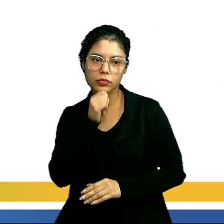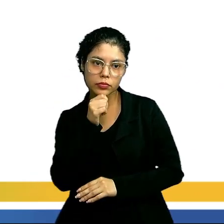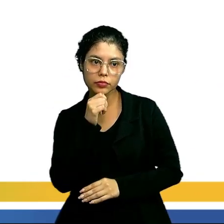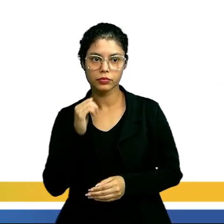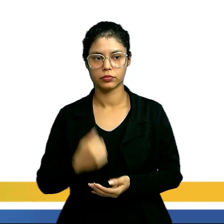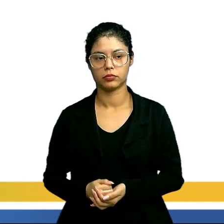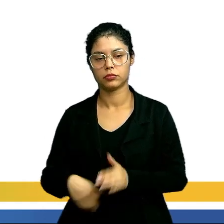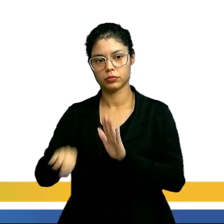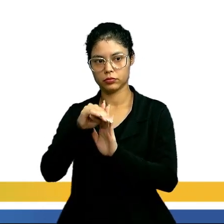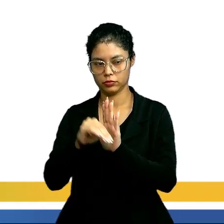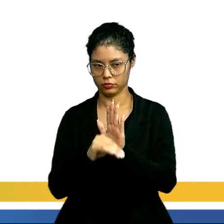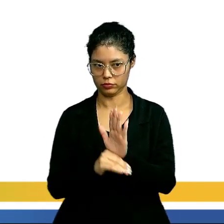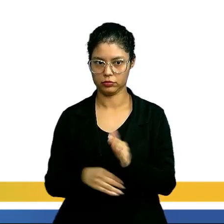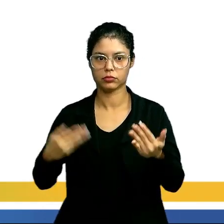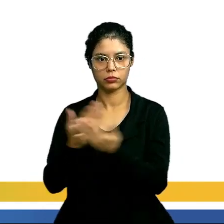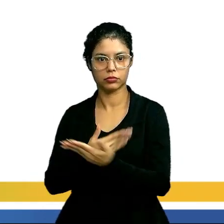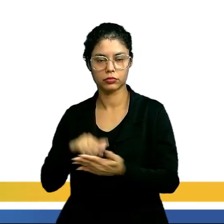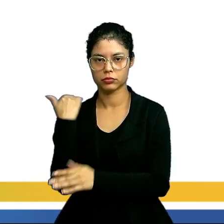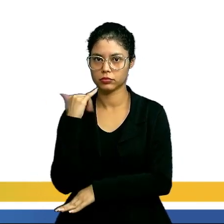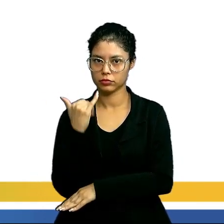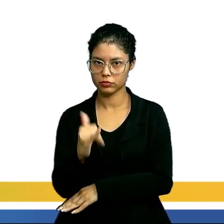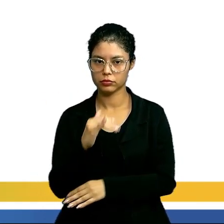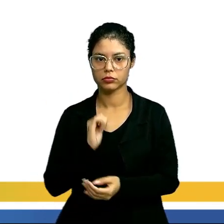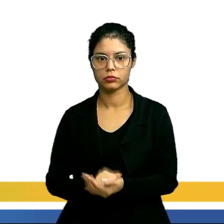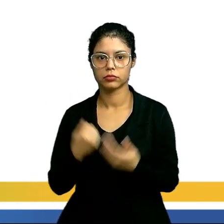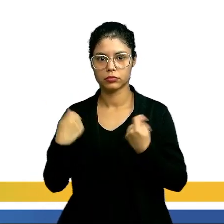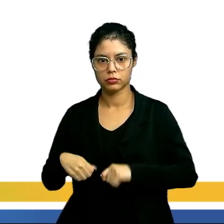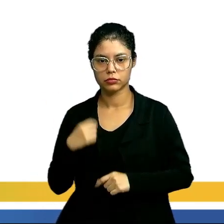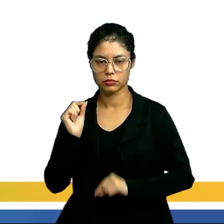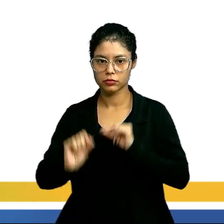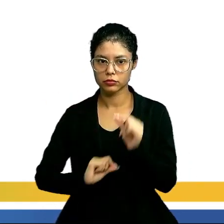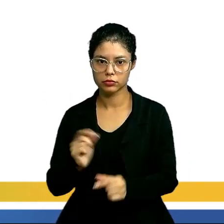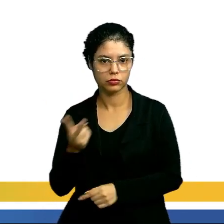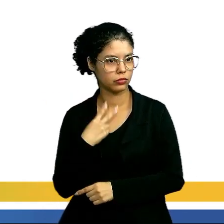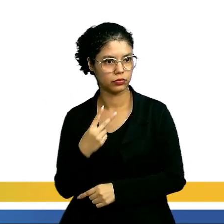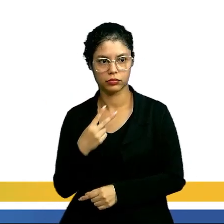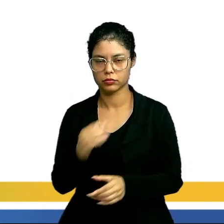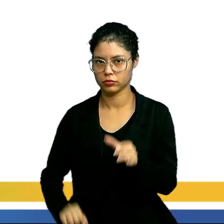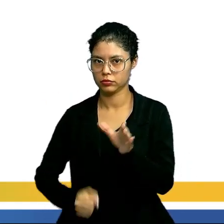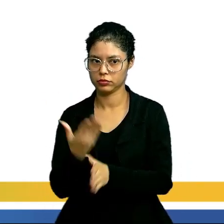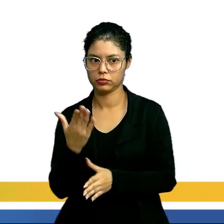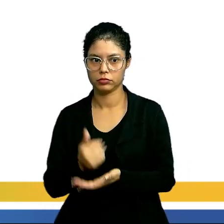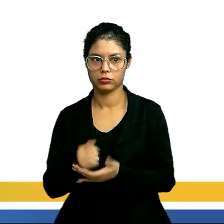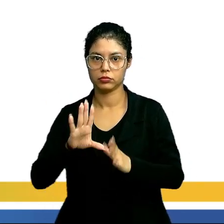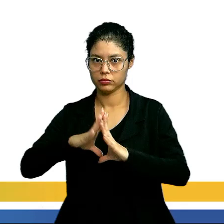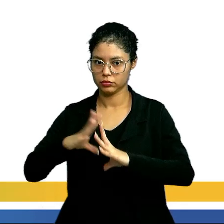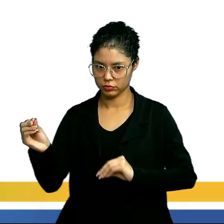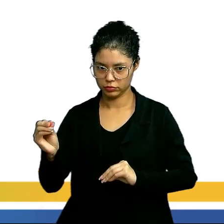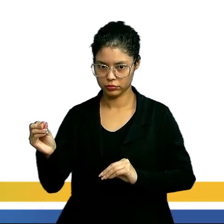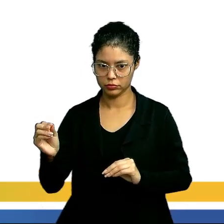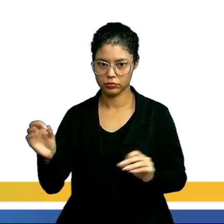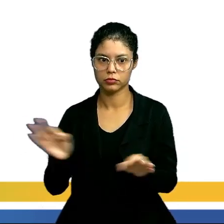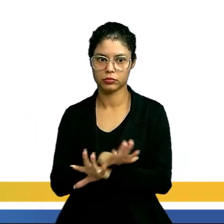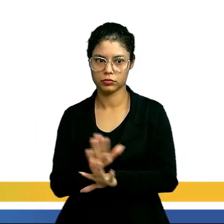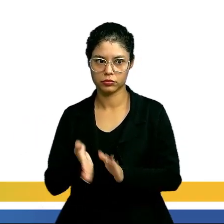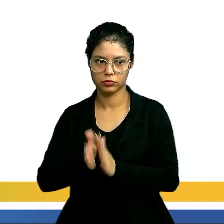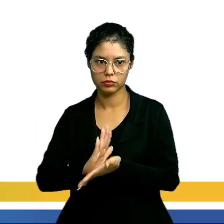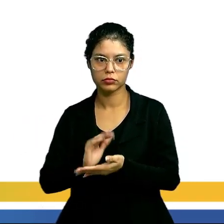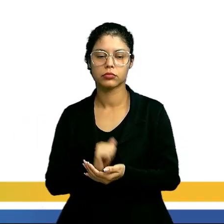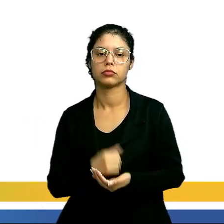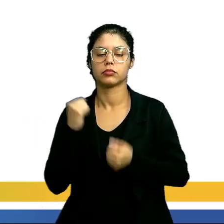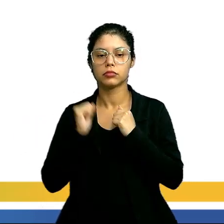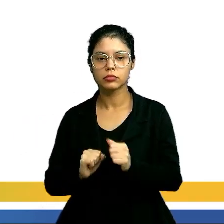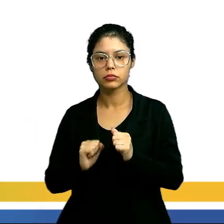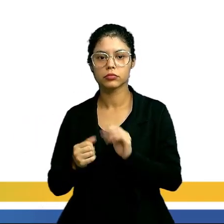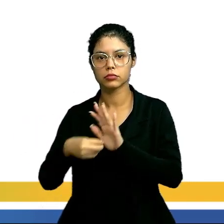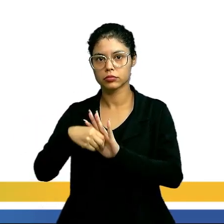A respeito desse princípio da conservação de energia, temos de entender que a energia ela não pode ser criada ou destruída. Ela pode apenas ser transferida